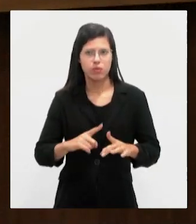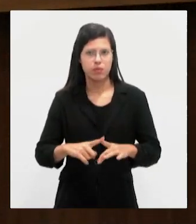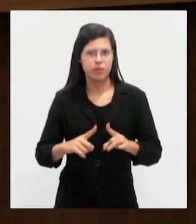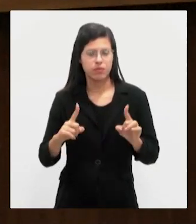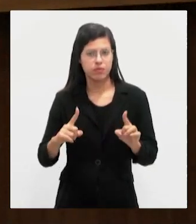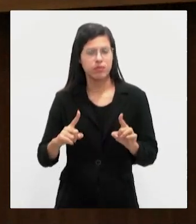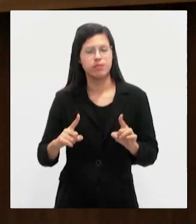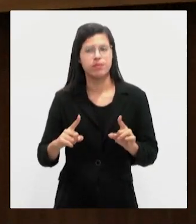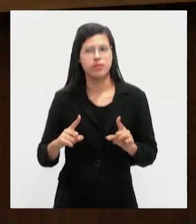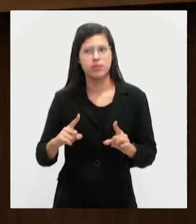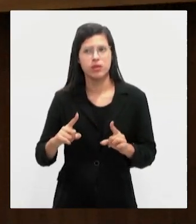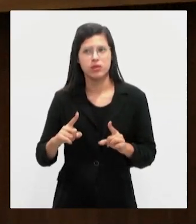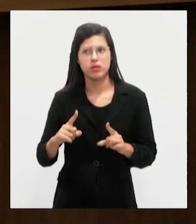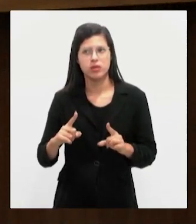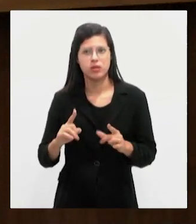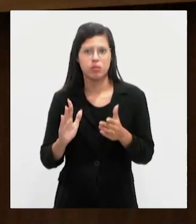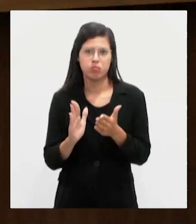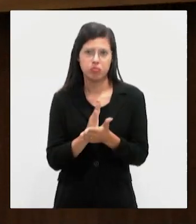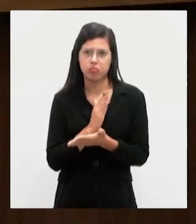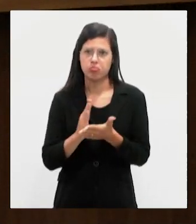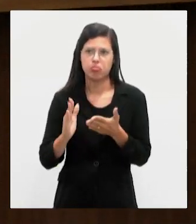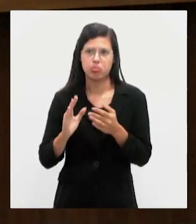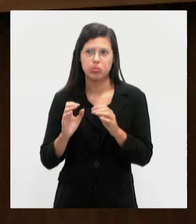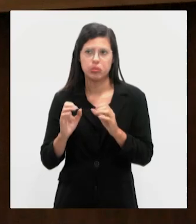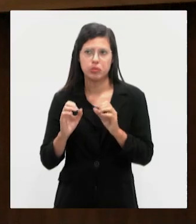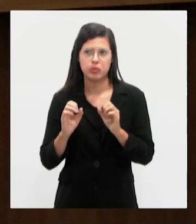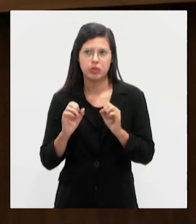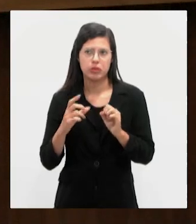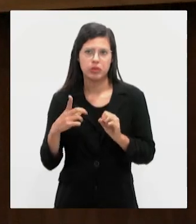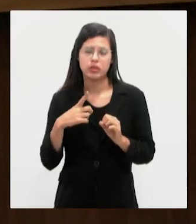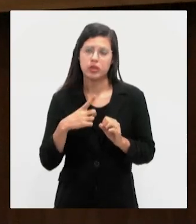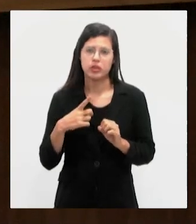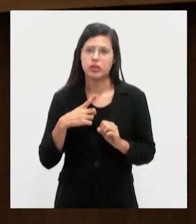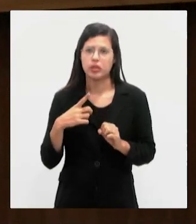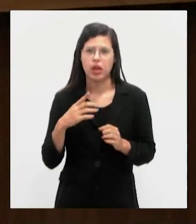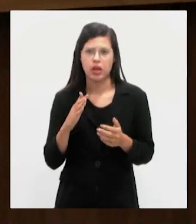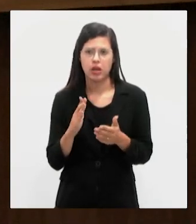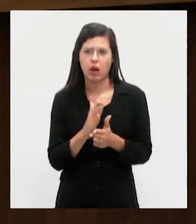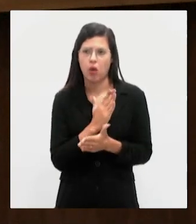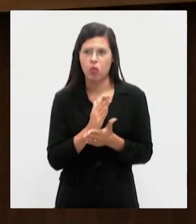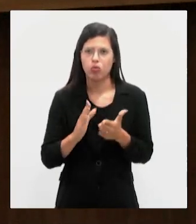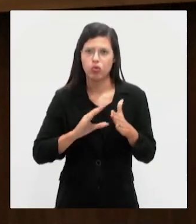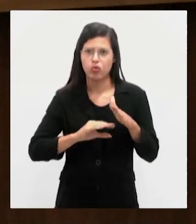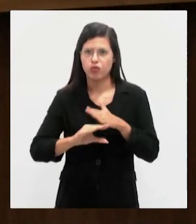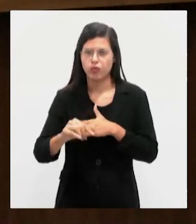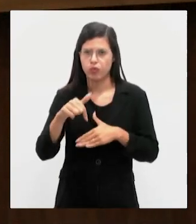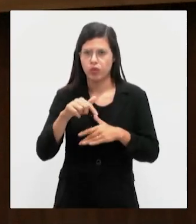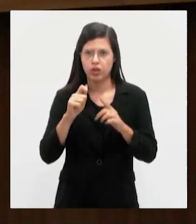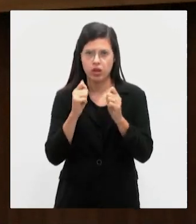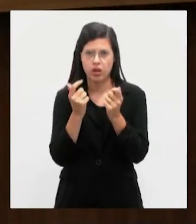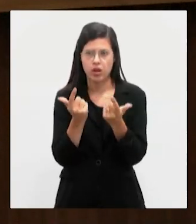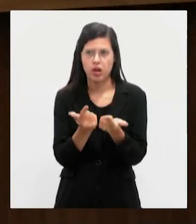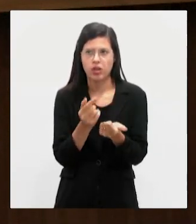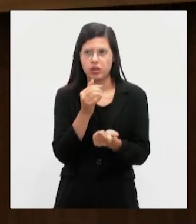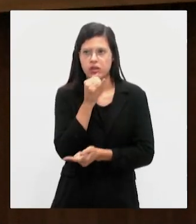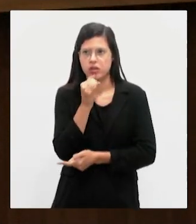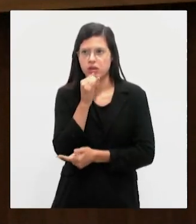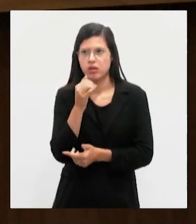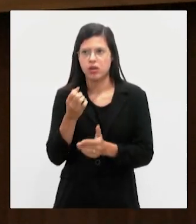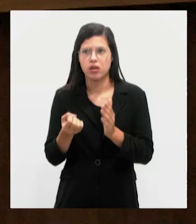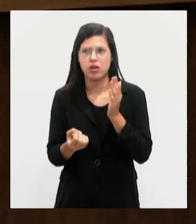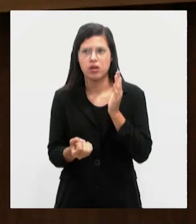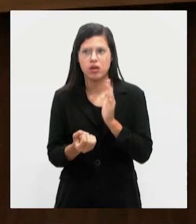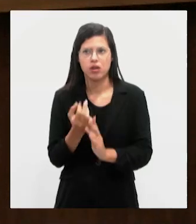há muitas exceções aqui na Alerj. Vou nominar algumas. Fui autor, com o